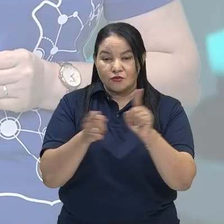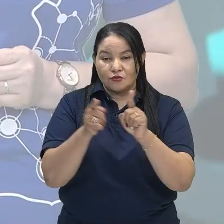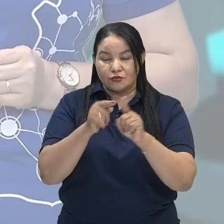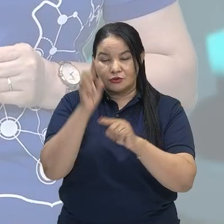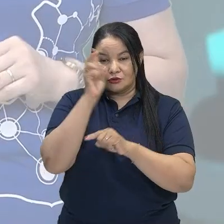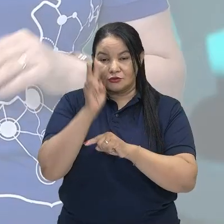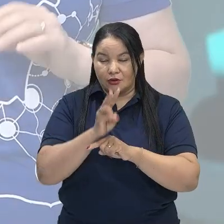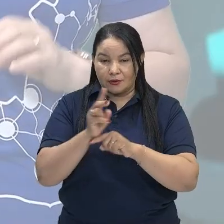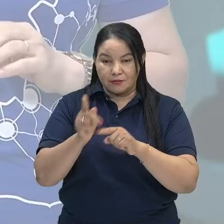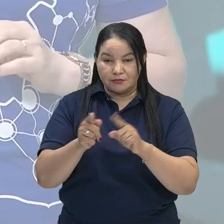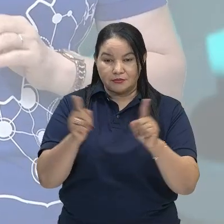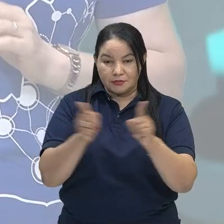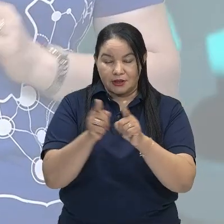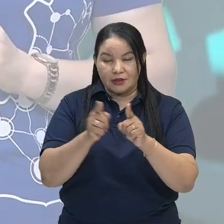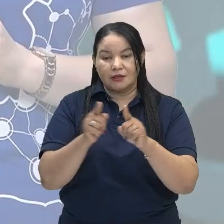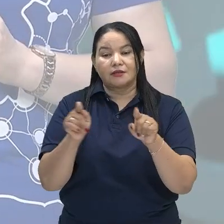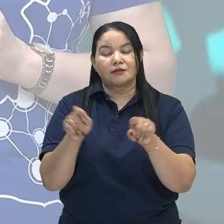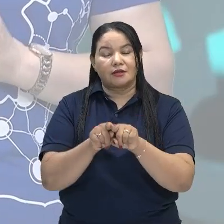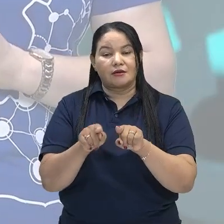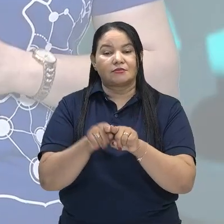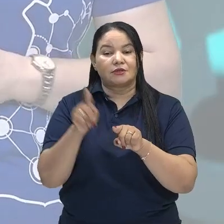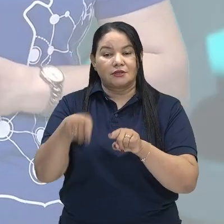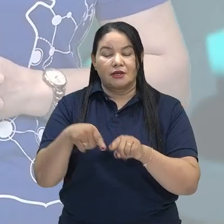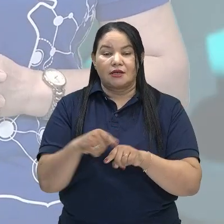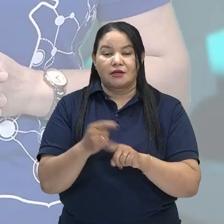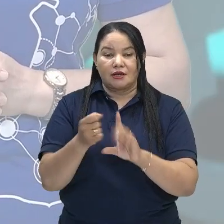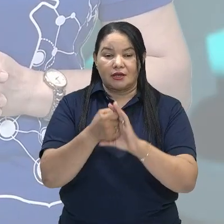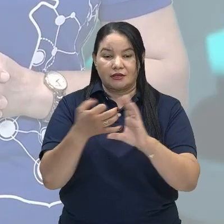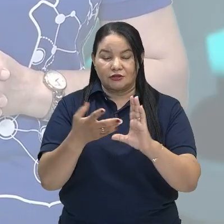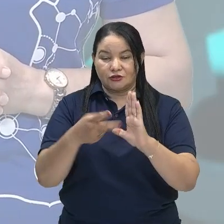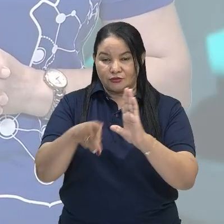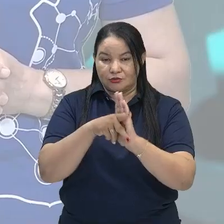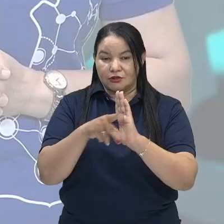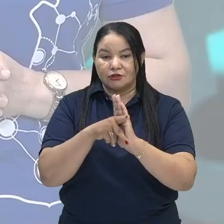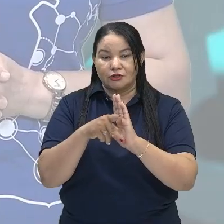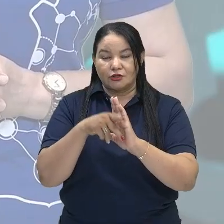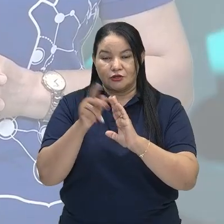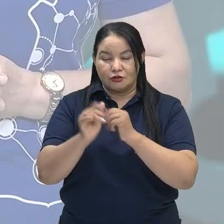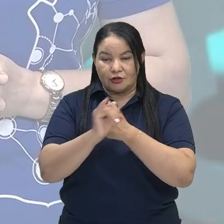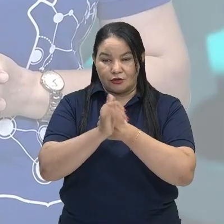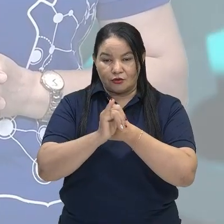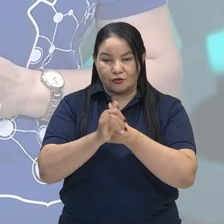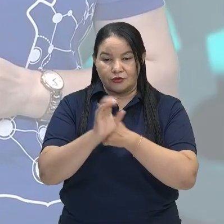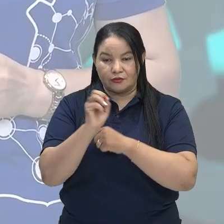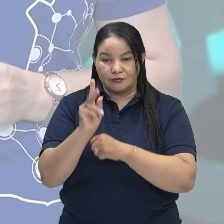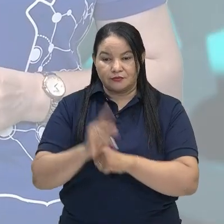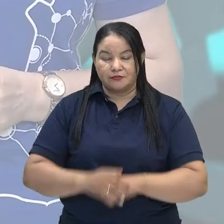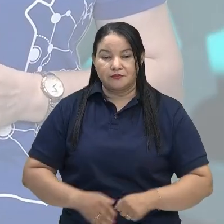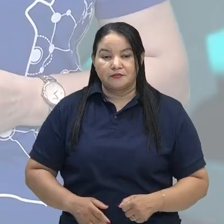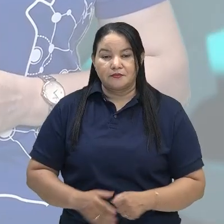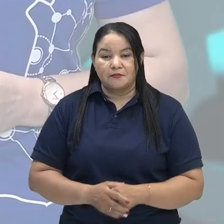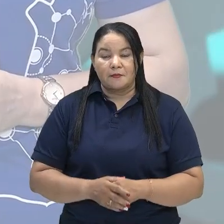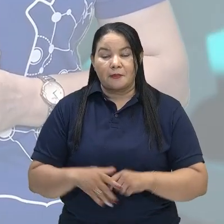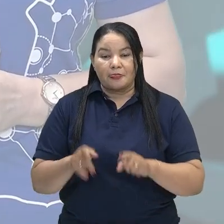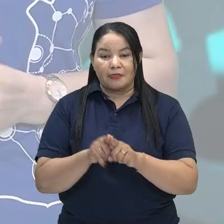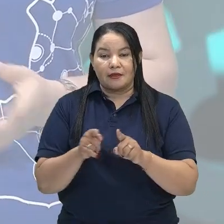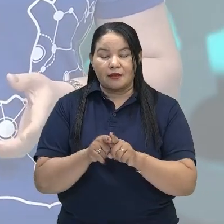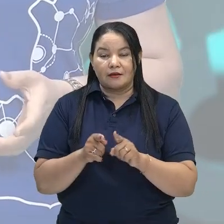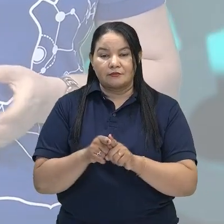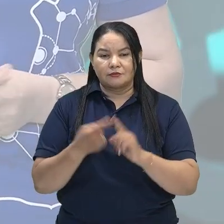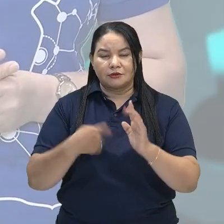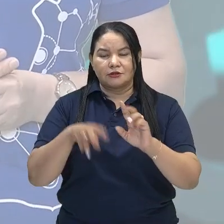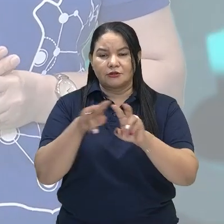pequena, né, então essas são as características da crônica. O tema é um